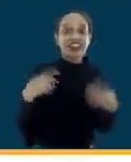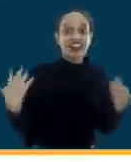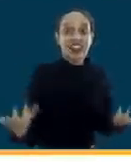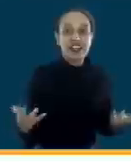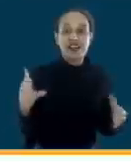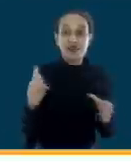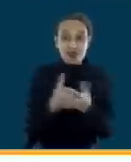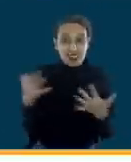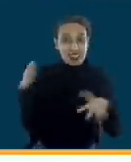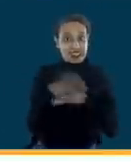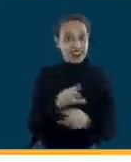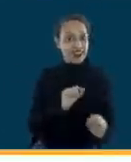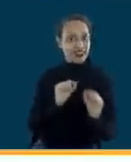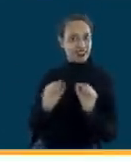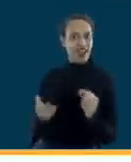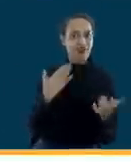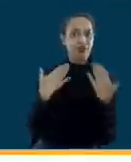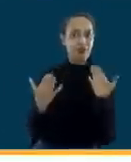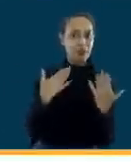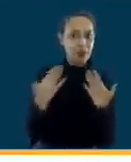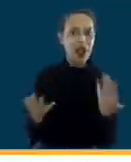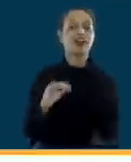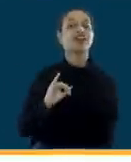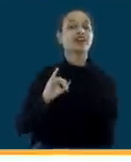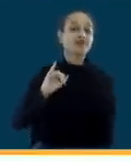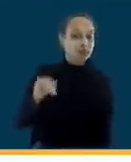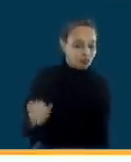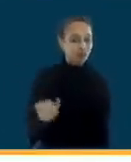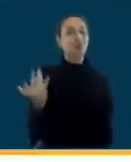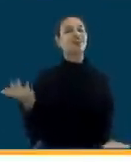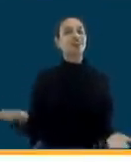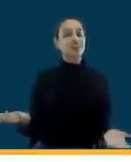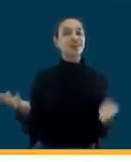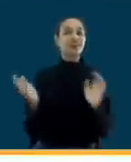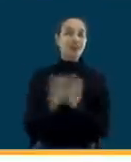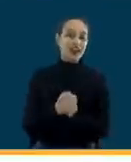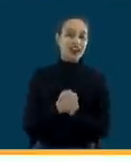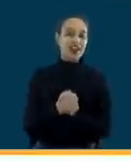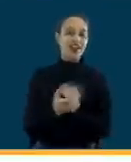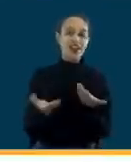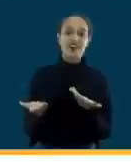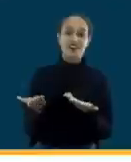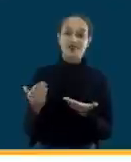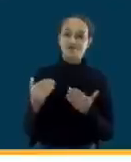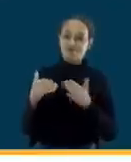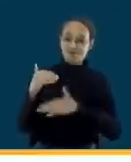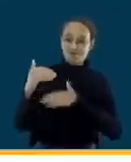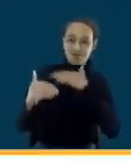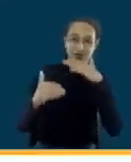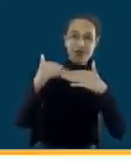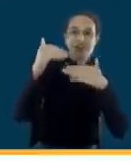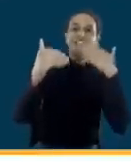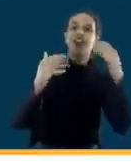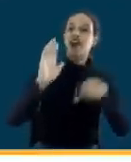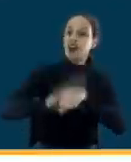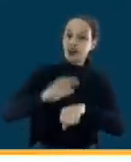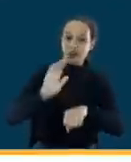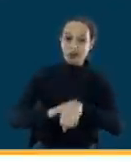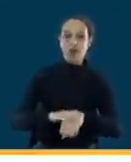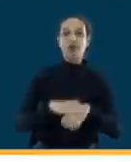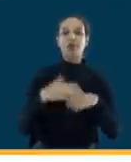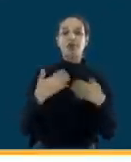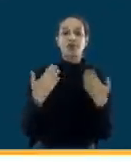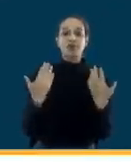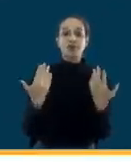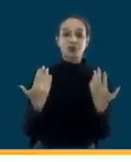nessa discussão e aproveitando dela para aperfeiçoar seus próprios meios, seus próprios